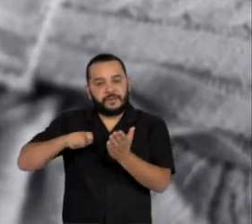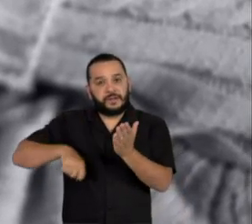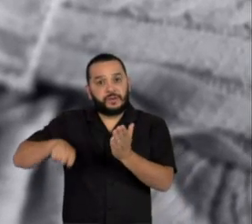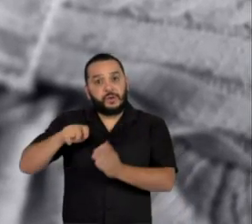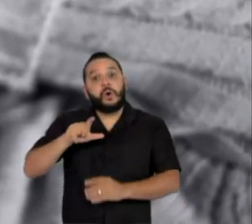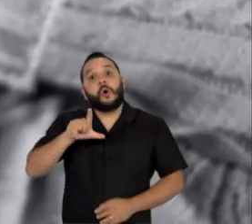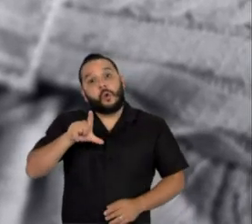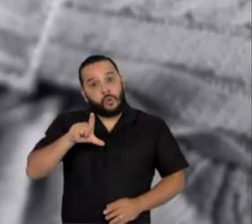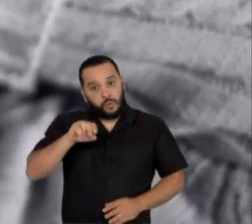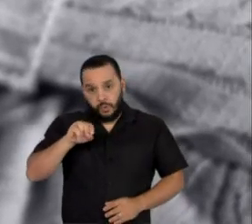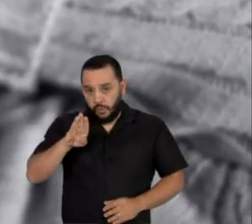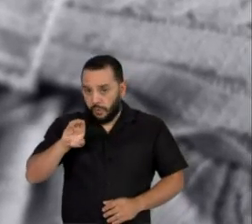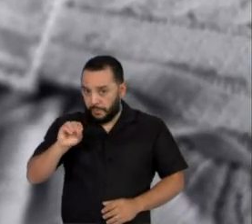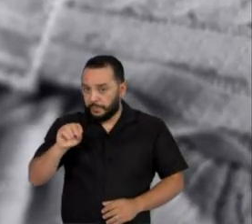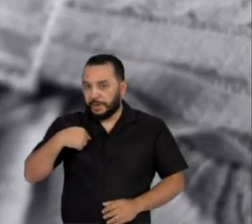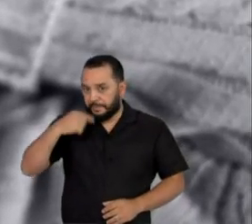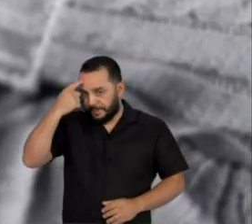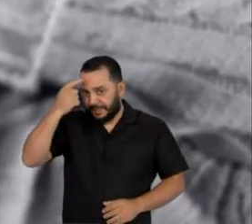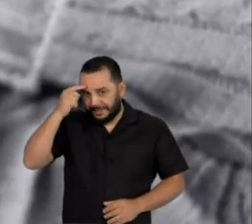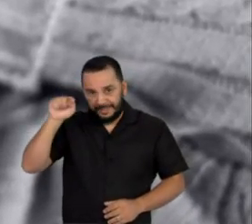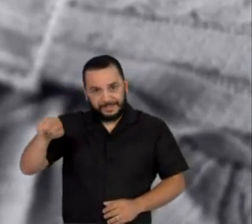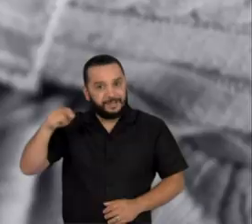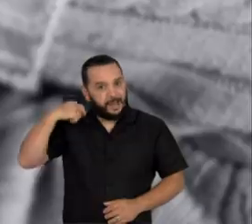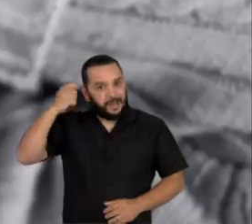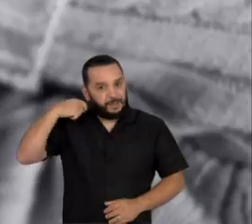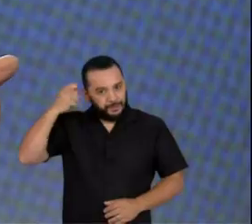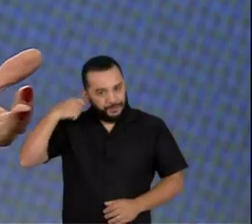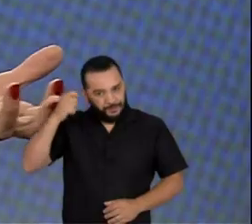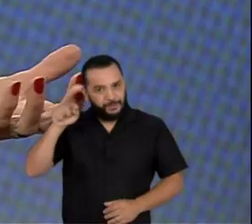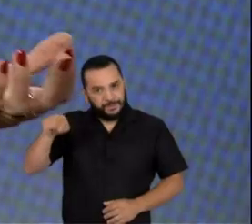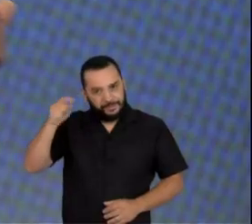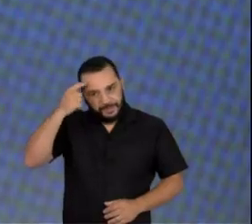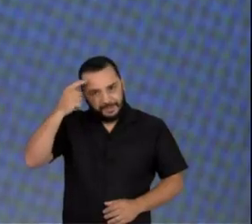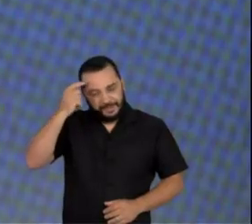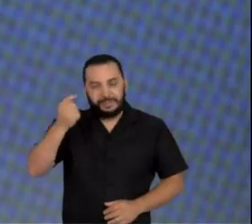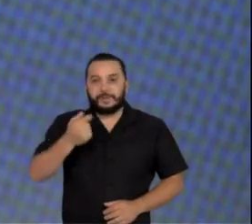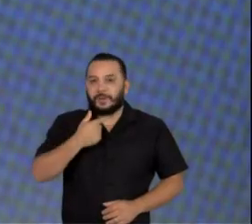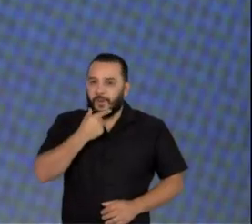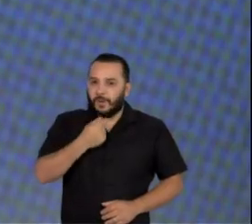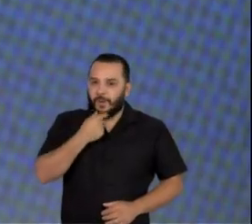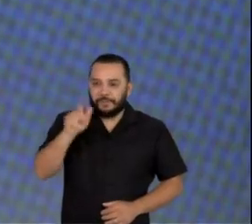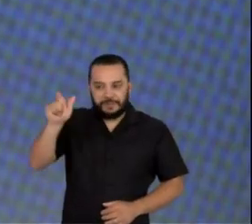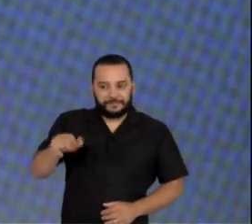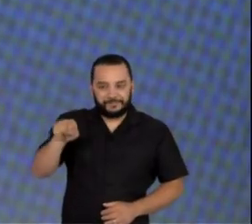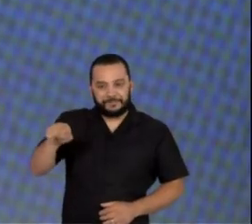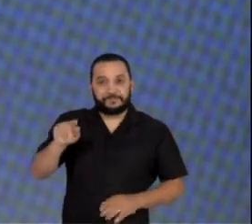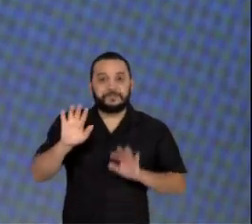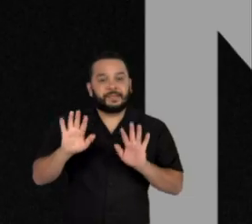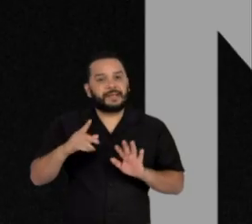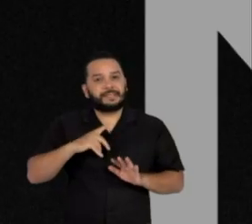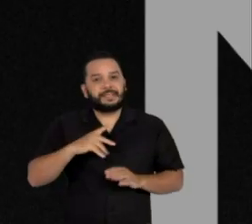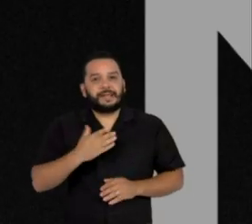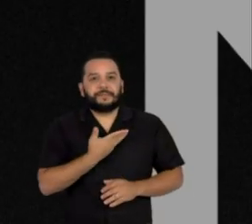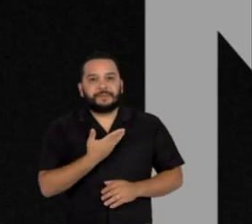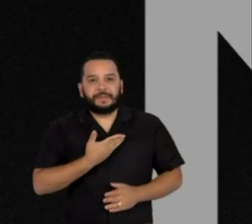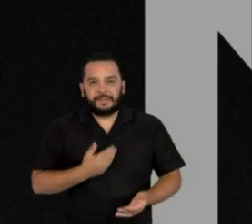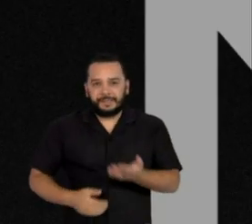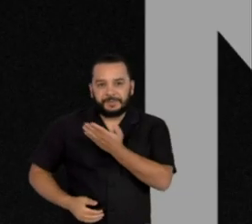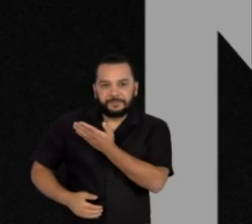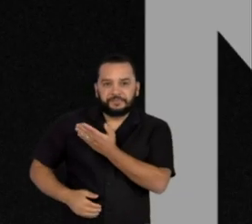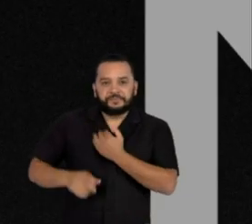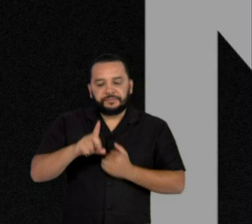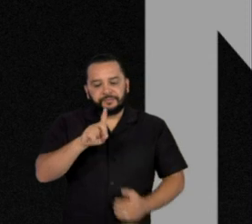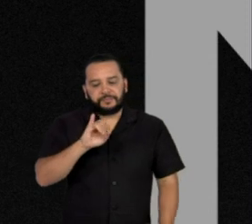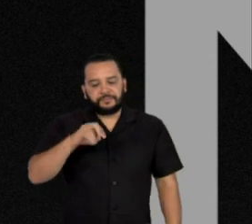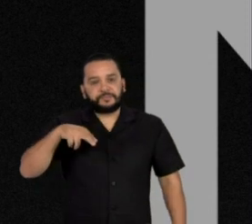ator, né? Bem autorreferente, ele escreveu para um ator fazer. Mas ele era muito amigo da Dina Sfati. E